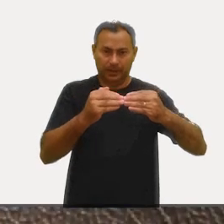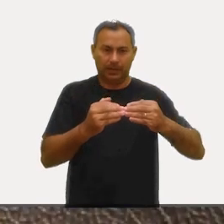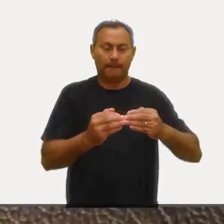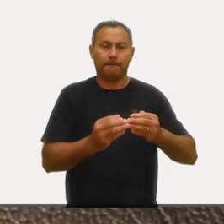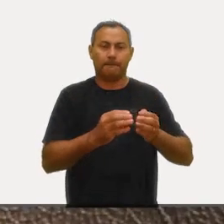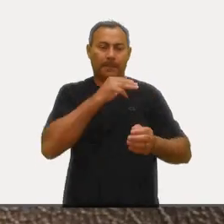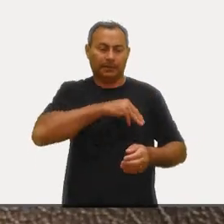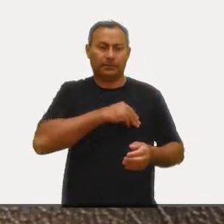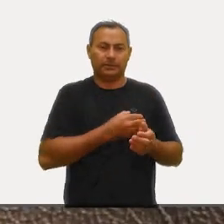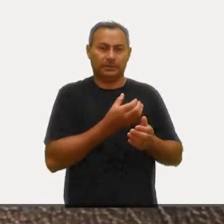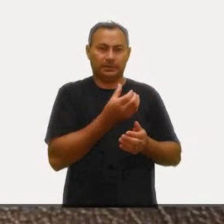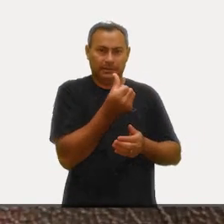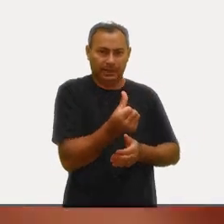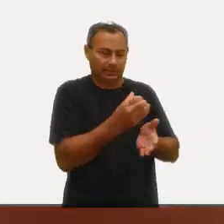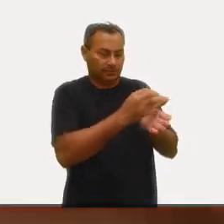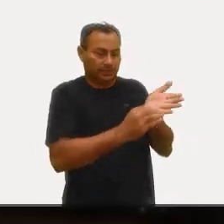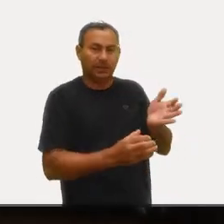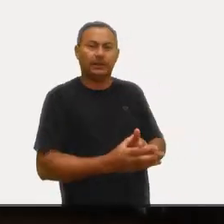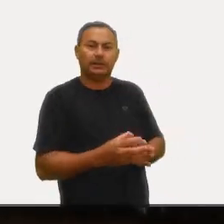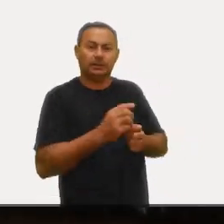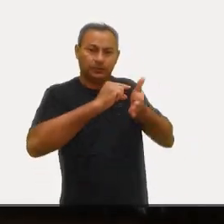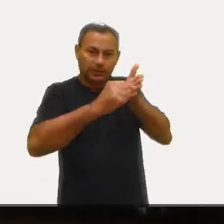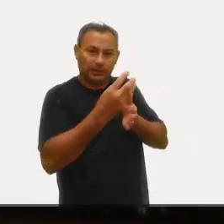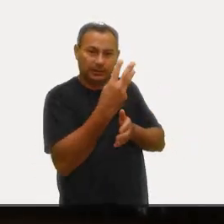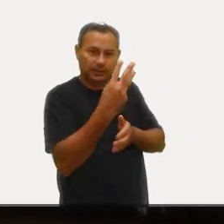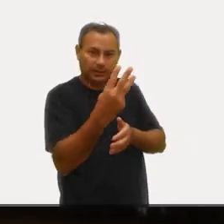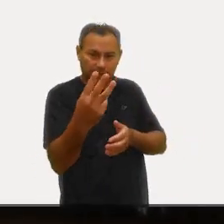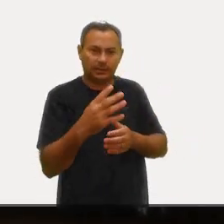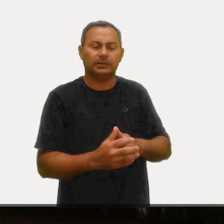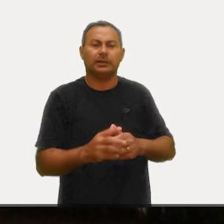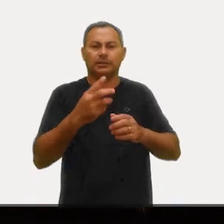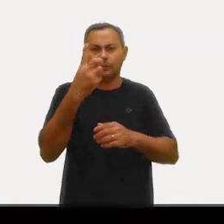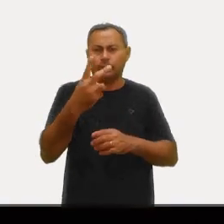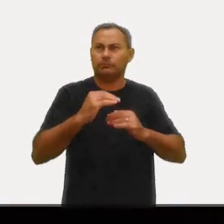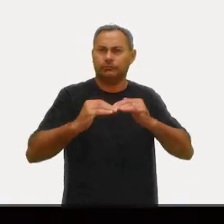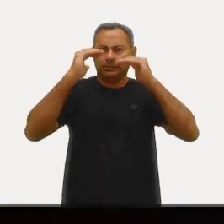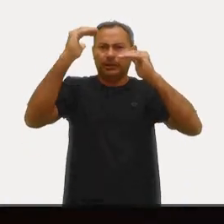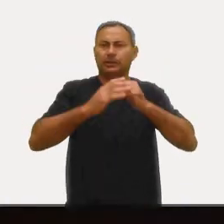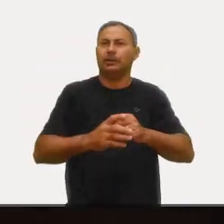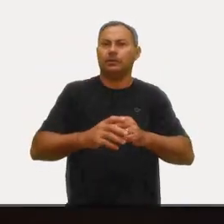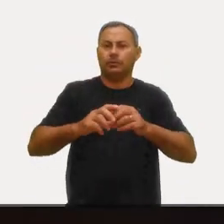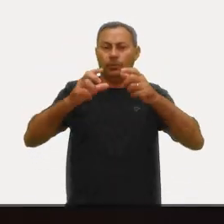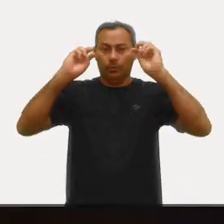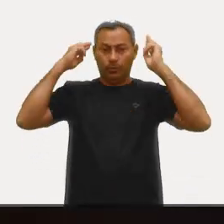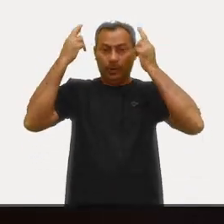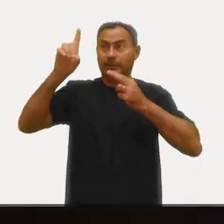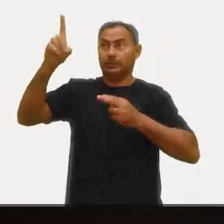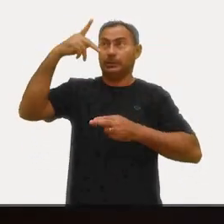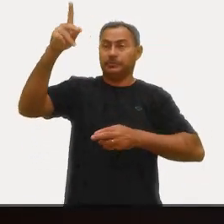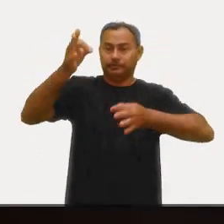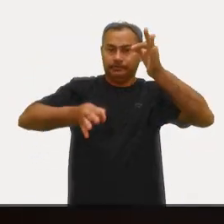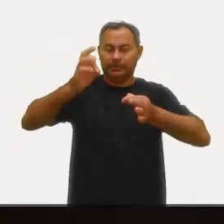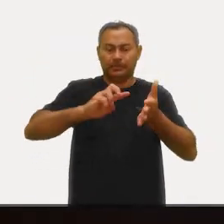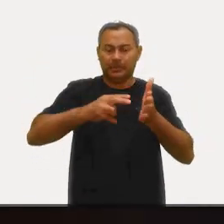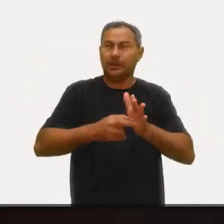com Mateus 6:33, devemos ter duas prioridades no topo da lista: o reino de Deus e a sua justiça. Isso